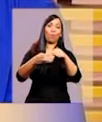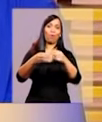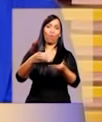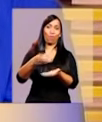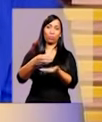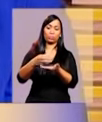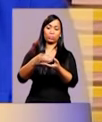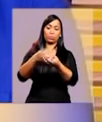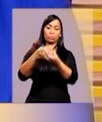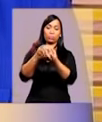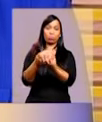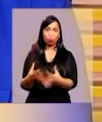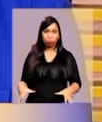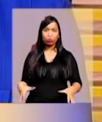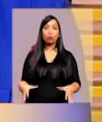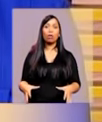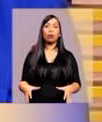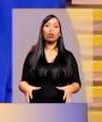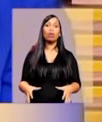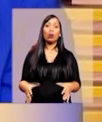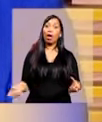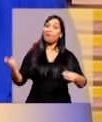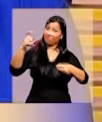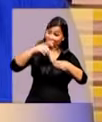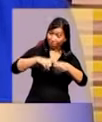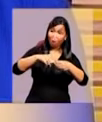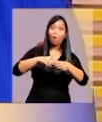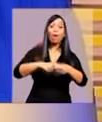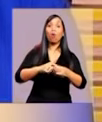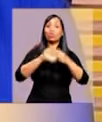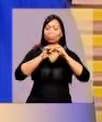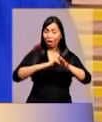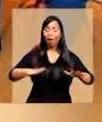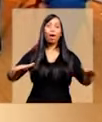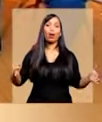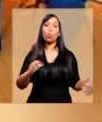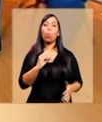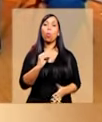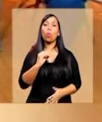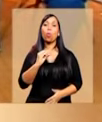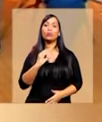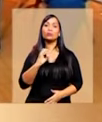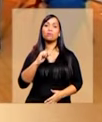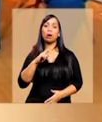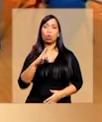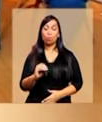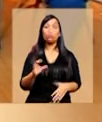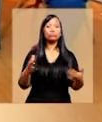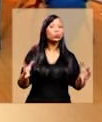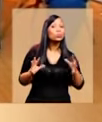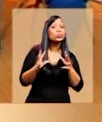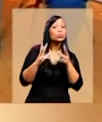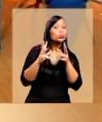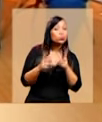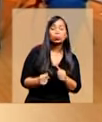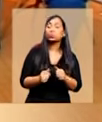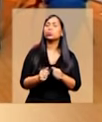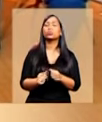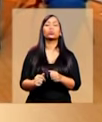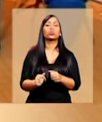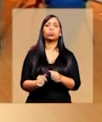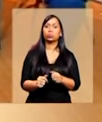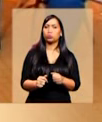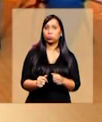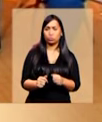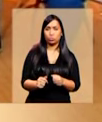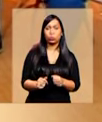copo. Se o copo cessar, a essência retorna para o oceano. Então é isso, assim, tudo pura